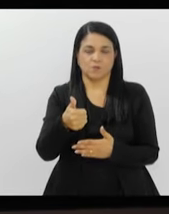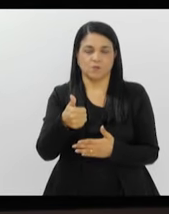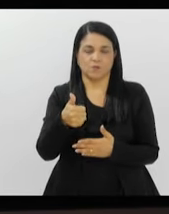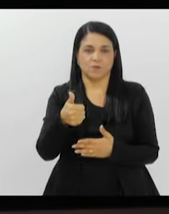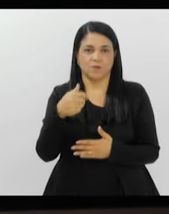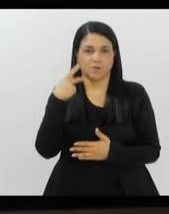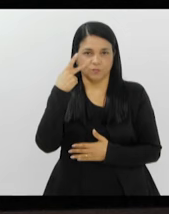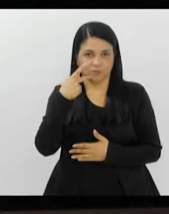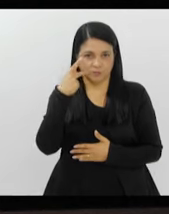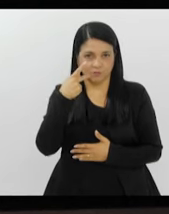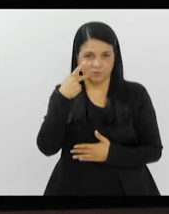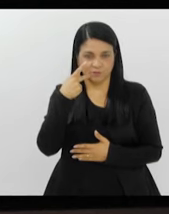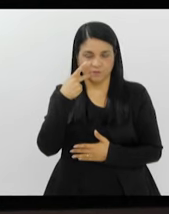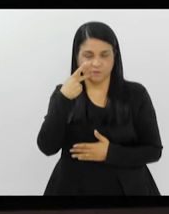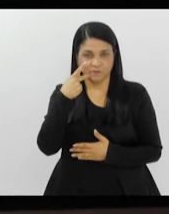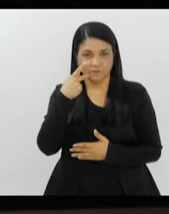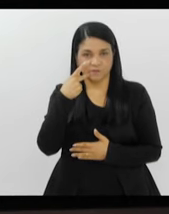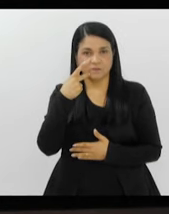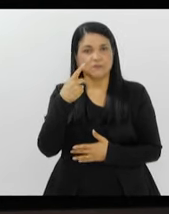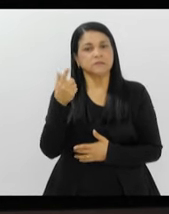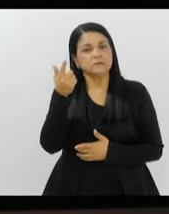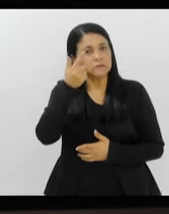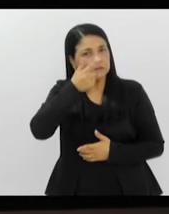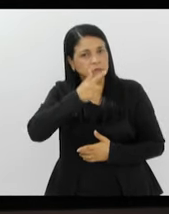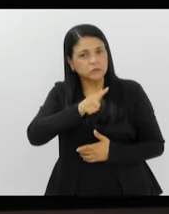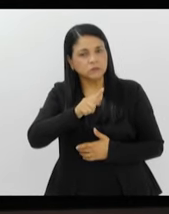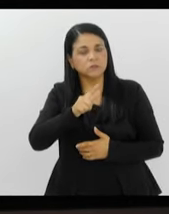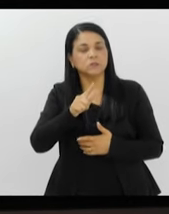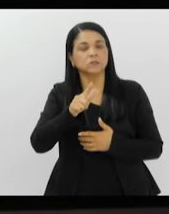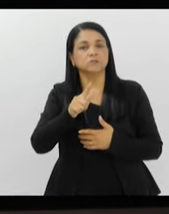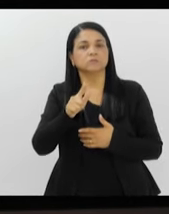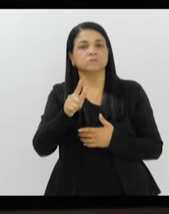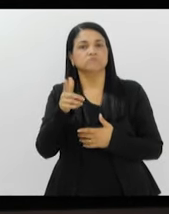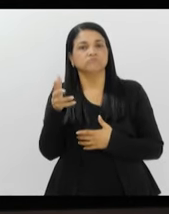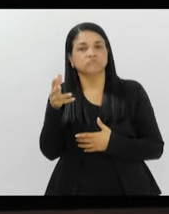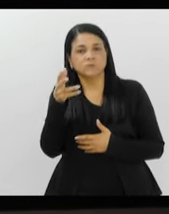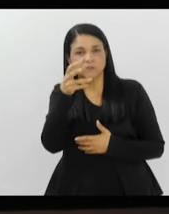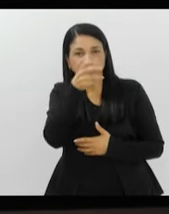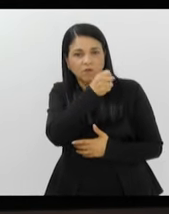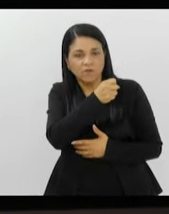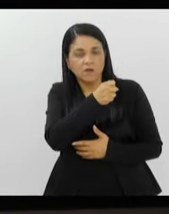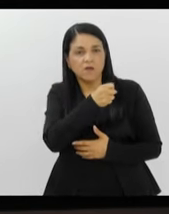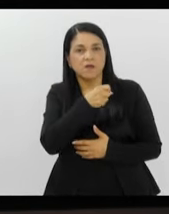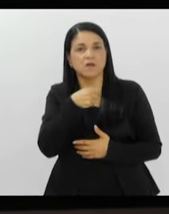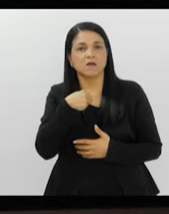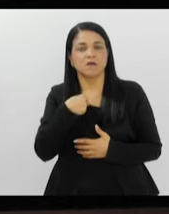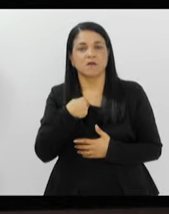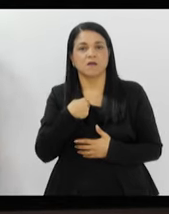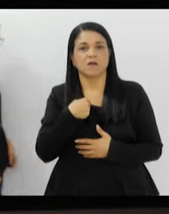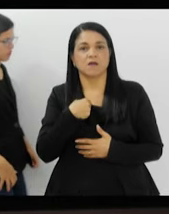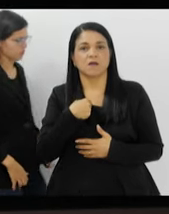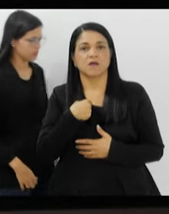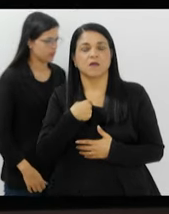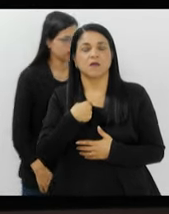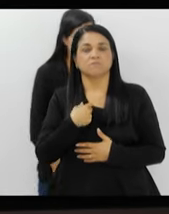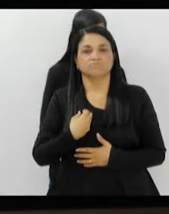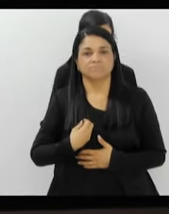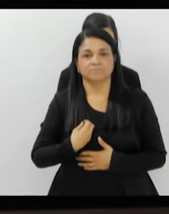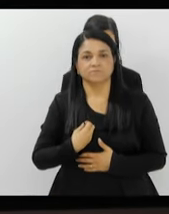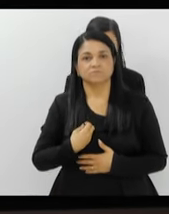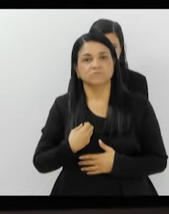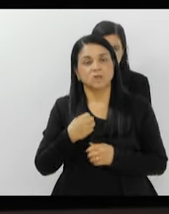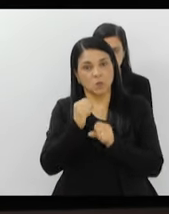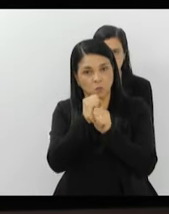feito e a gente tem conseguido resgatar vi da vivacidade a esse